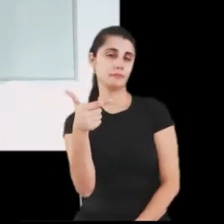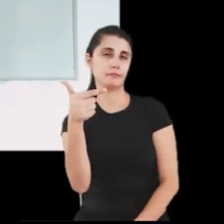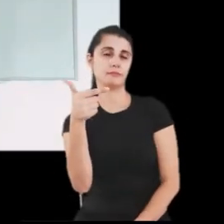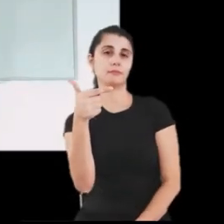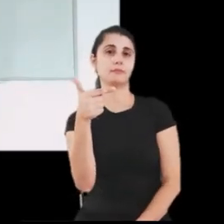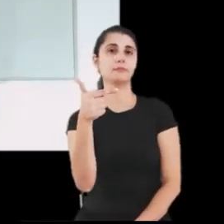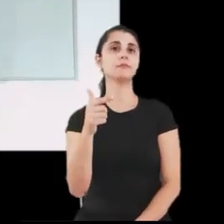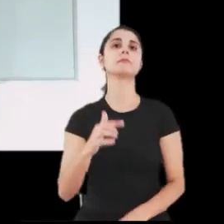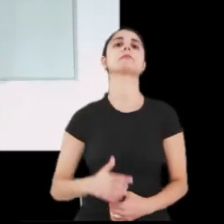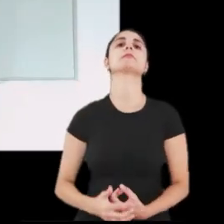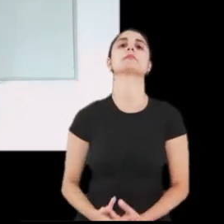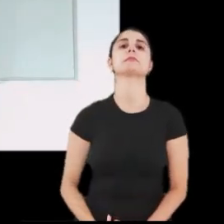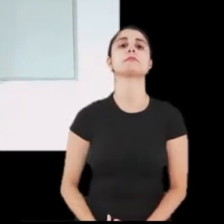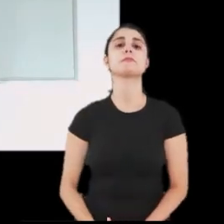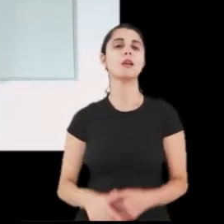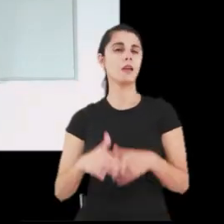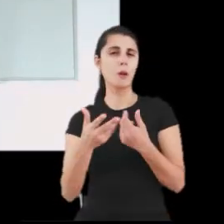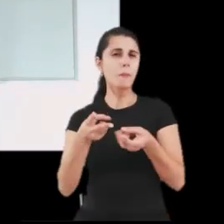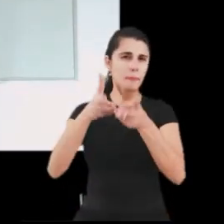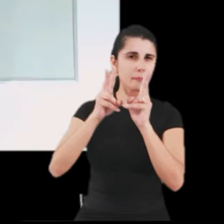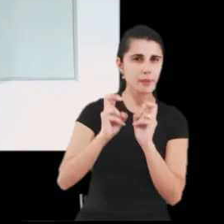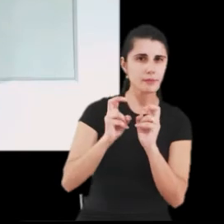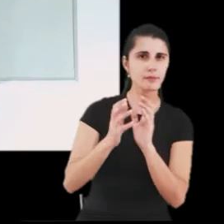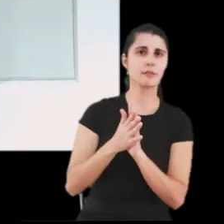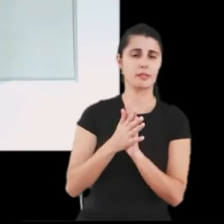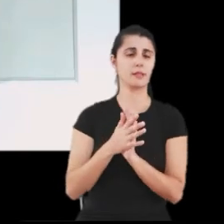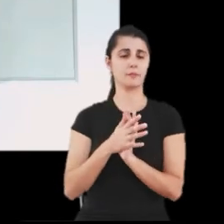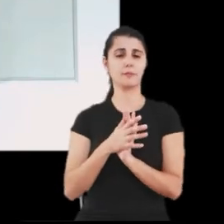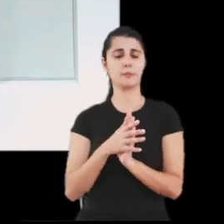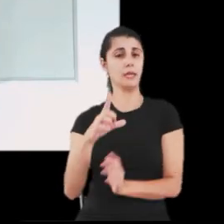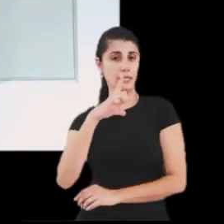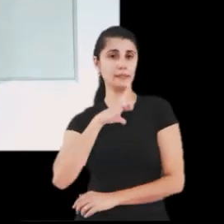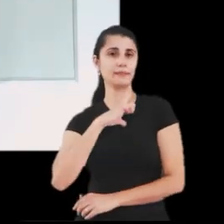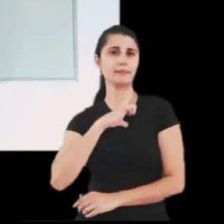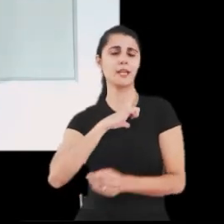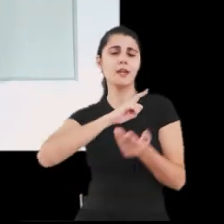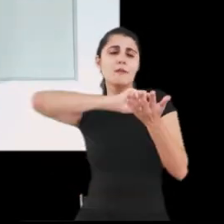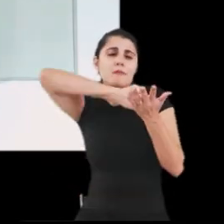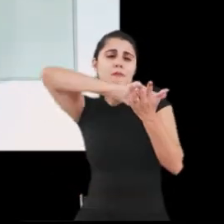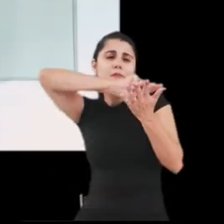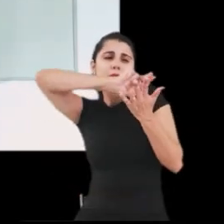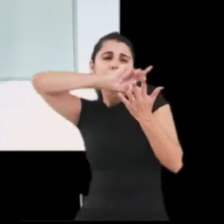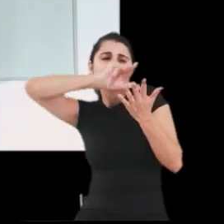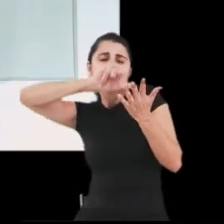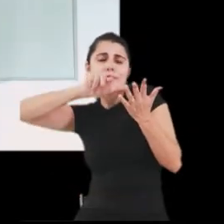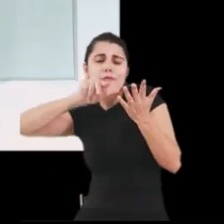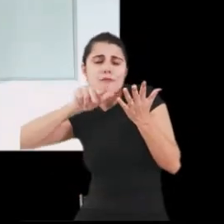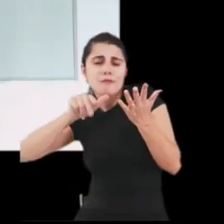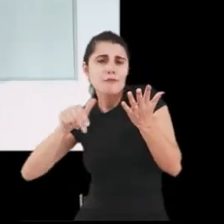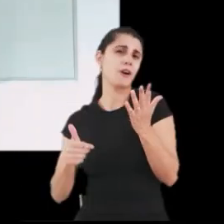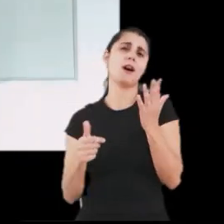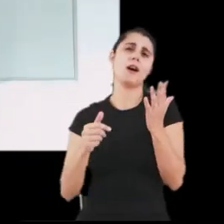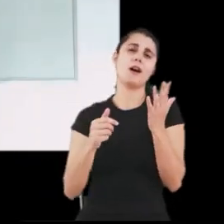72. Correto? Veja que nós teremos vários divisores comuns,